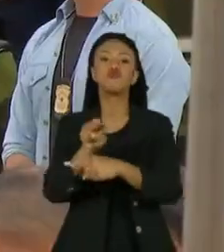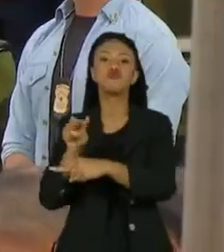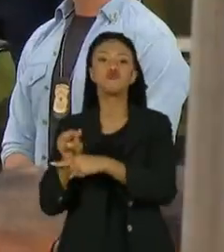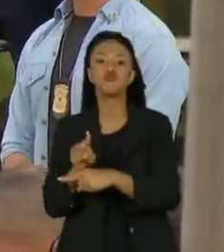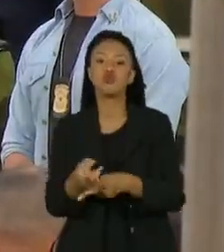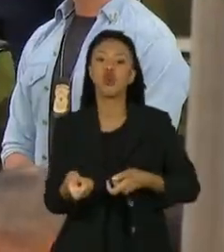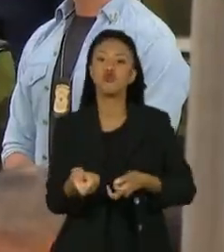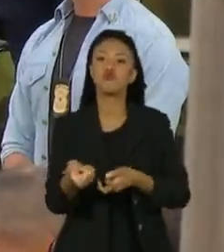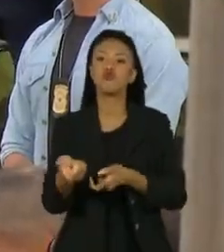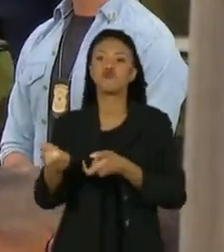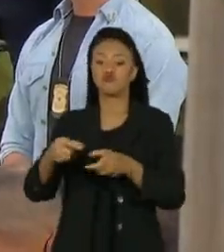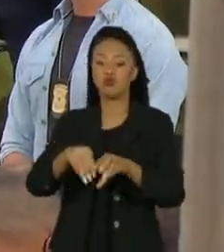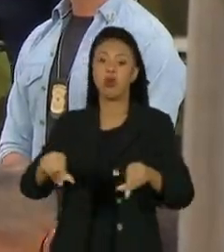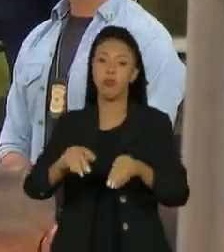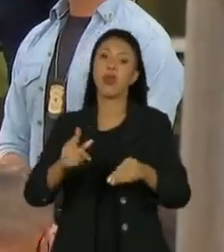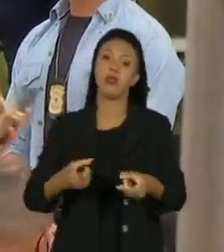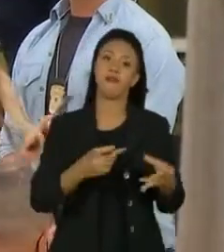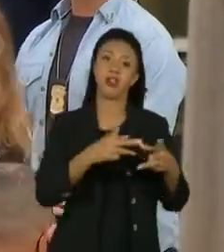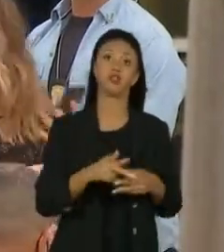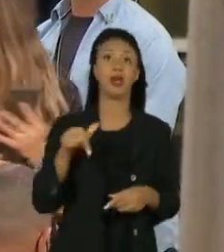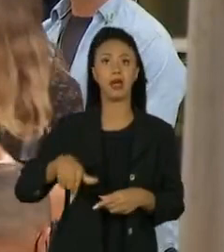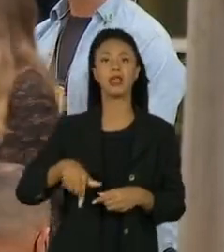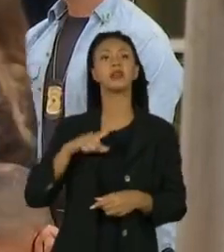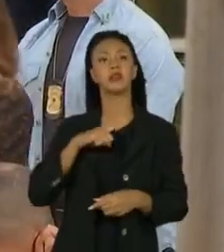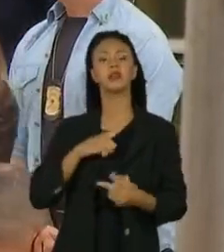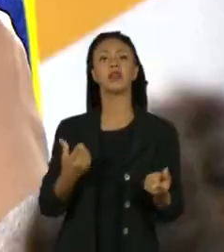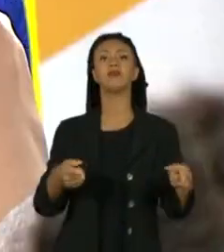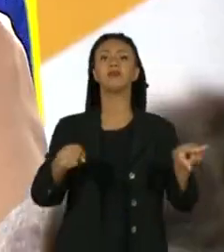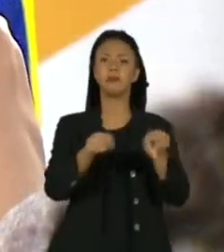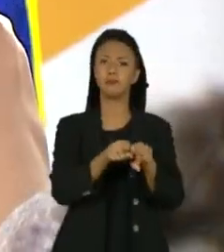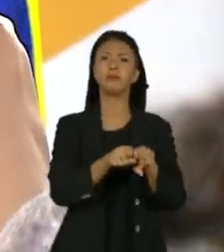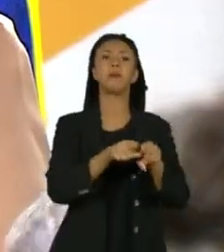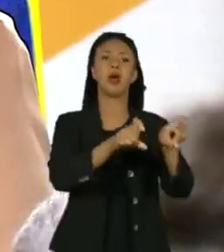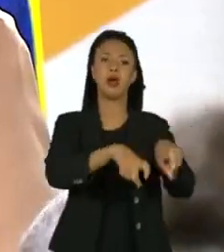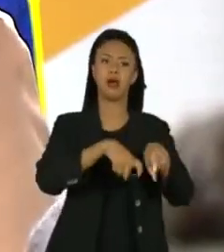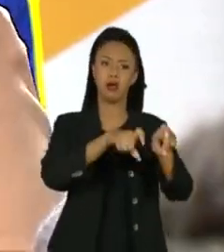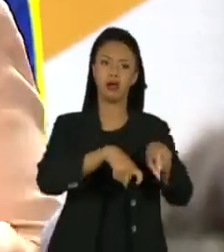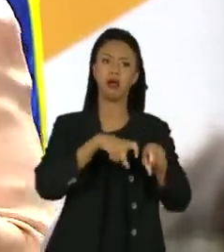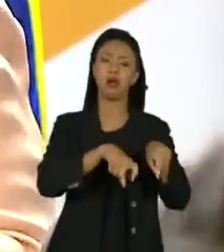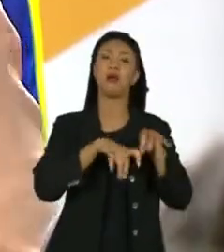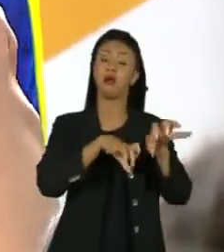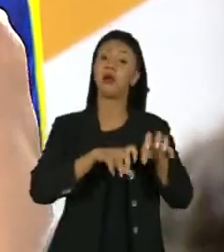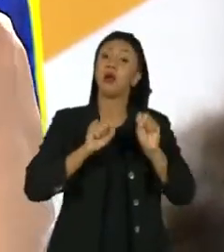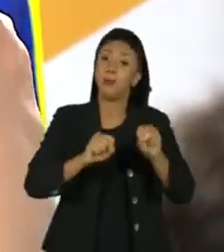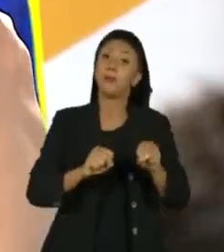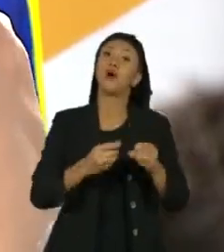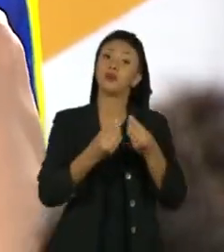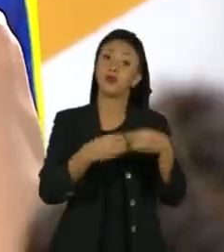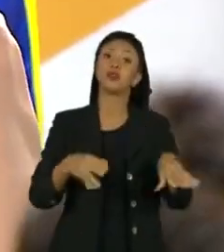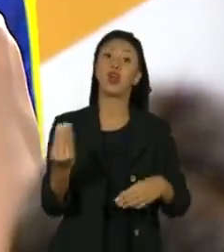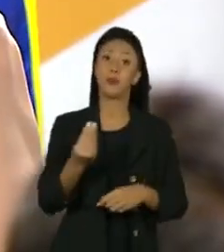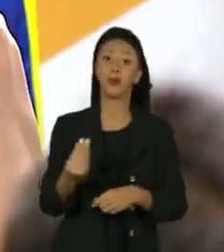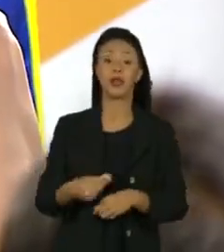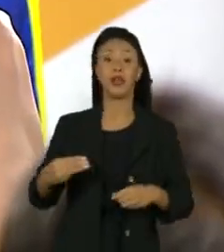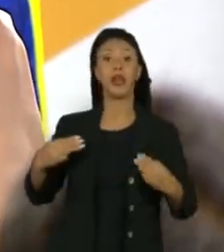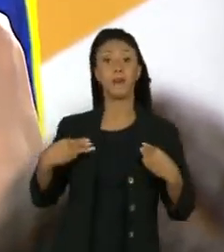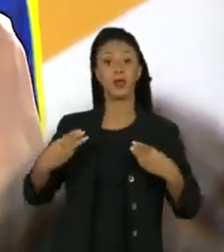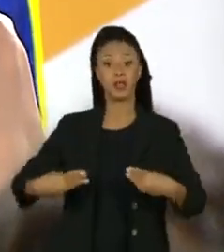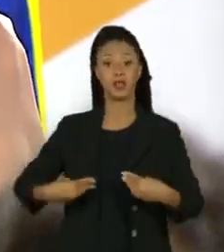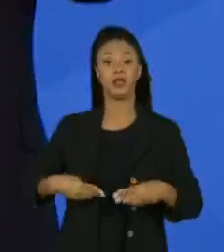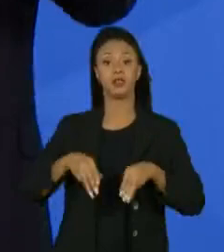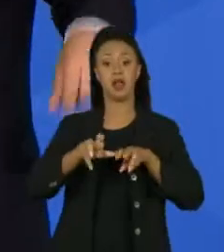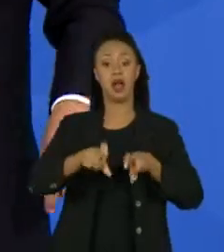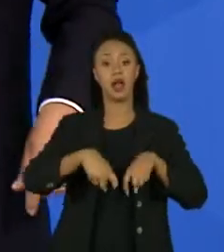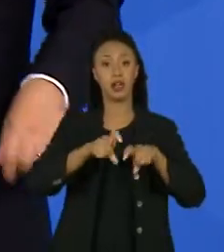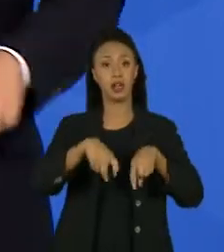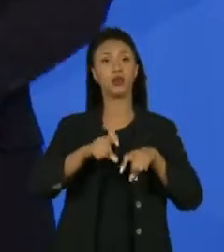adubos. A viagem, que tem o agronegócio como principal objetivo, também pode ficar comprometida pela ausência da ministra da Agricultura, Tereza